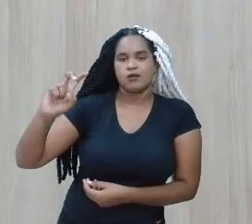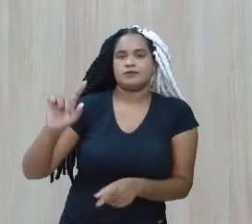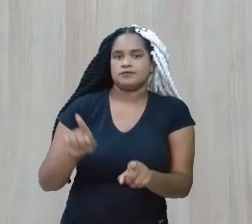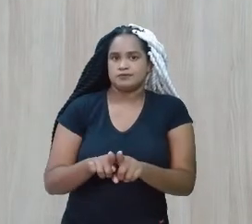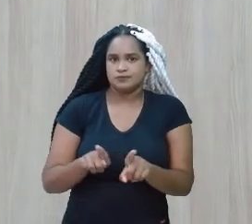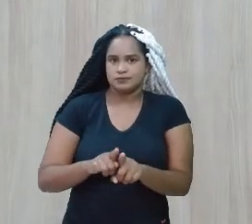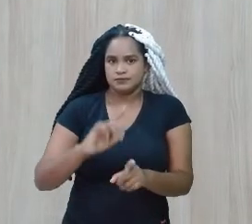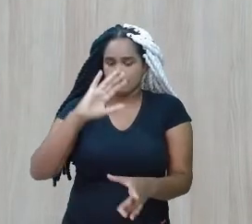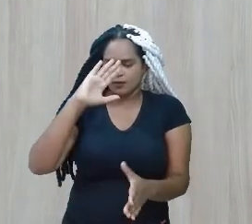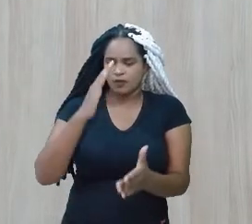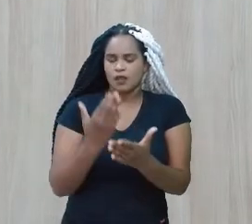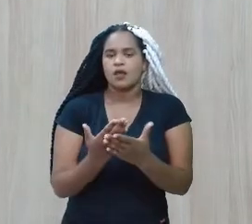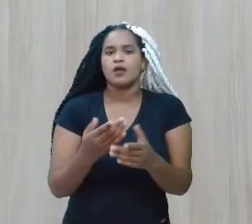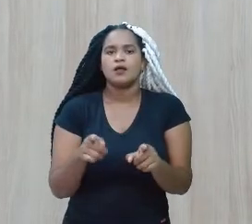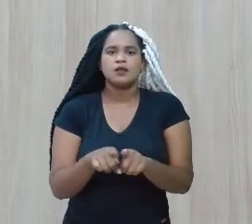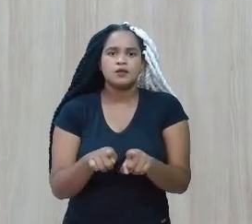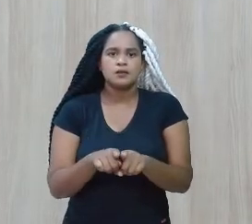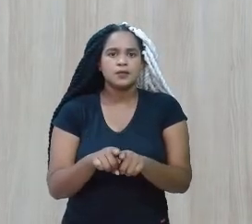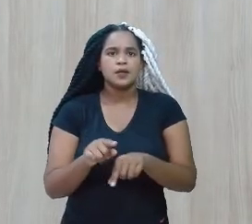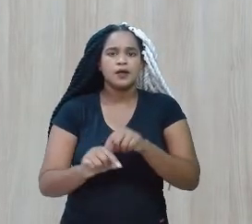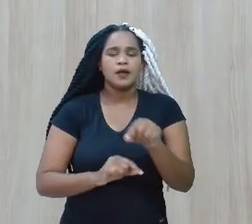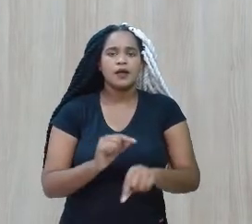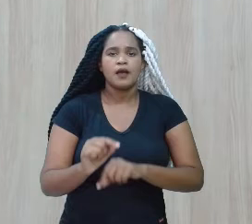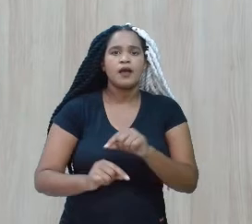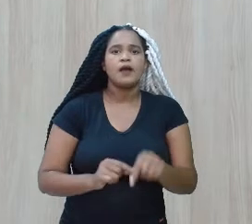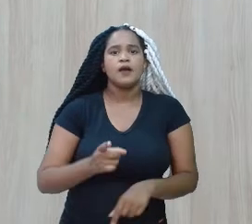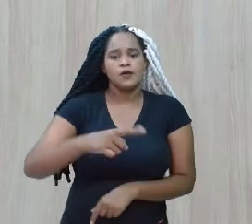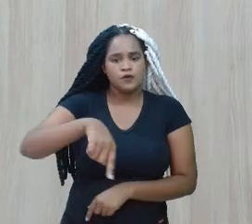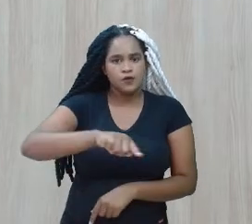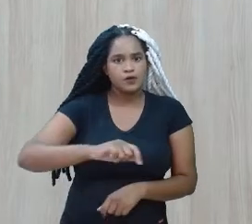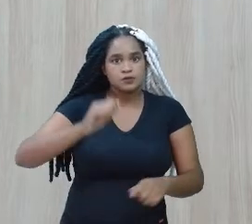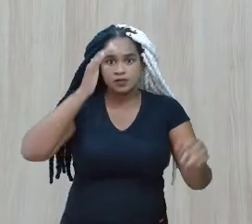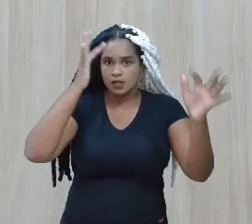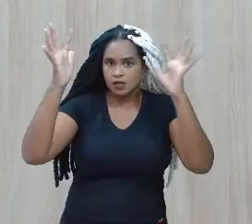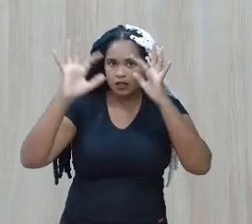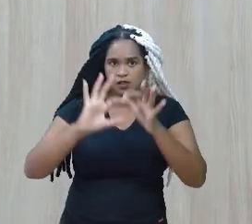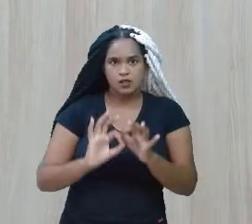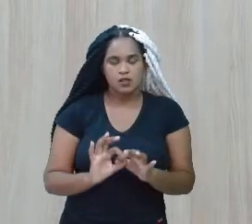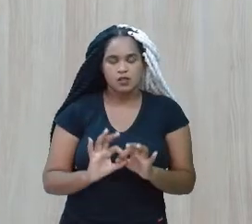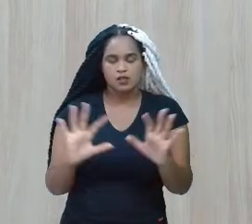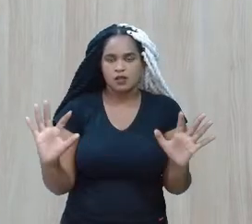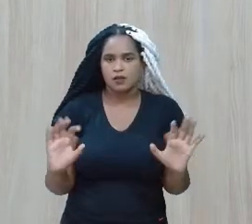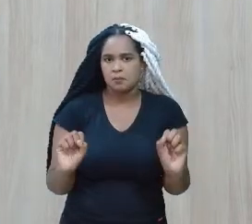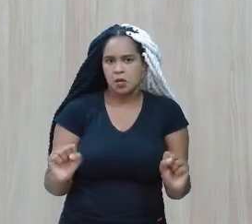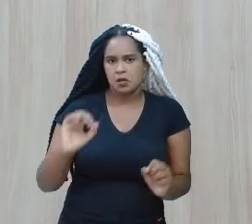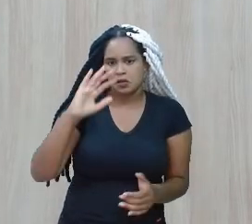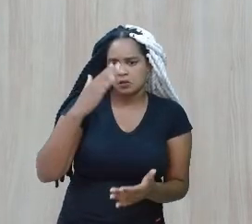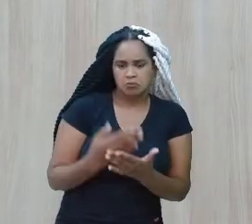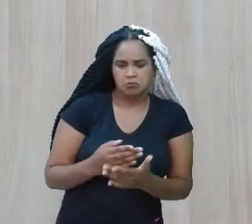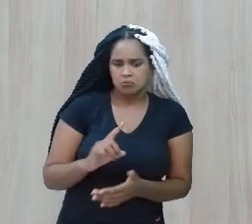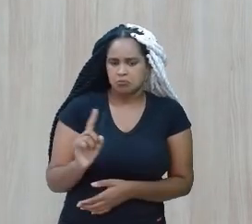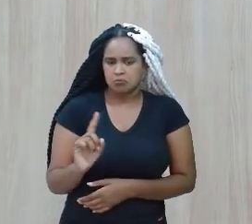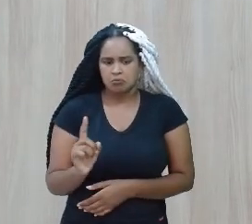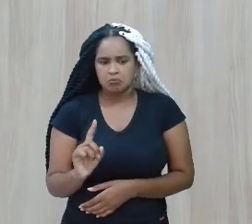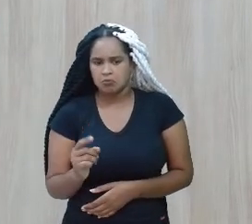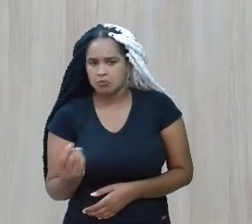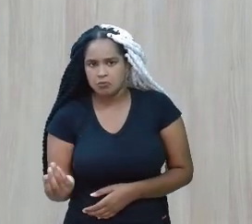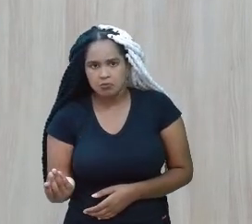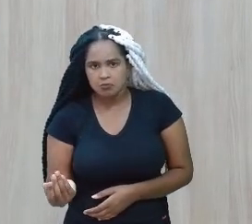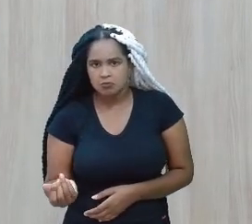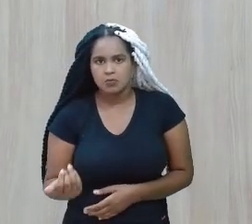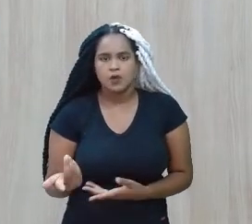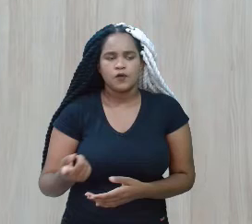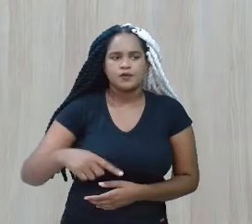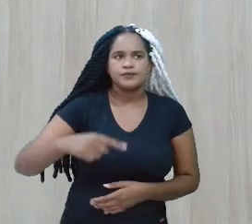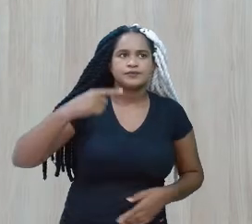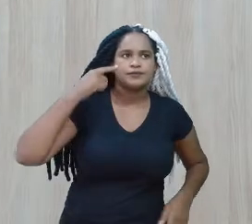onde sempre vou dizer para vocês que vocês são livres para imaginar, acreditar ou não. Talvez vocês achem, não é,